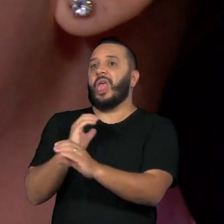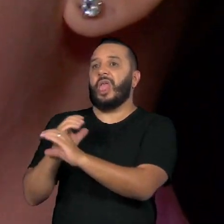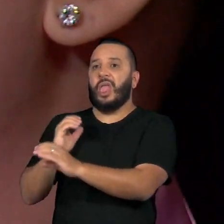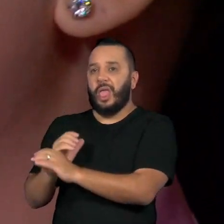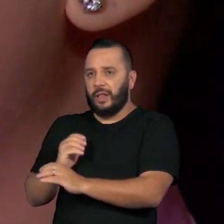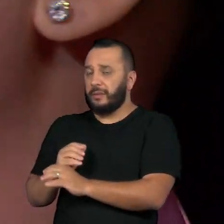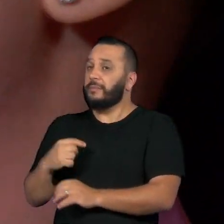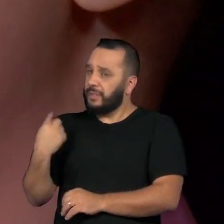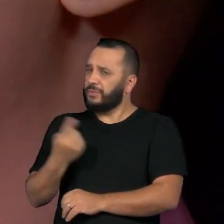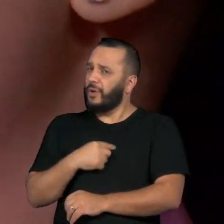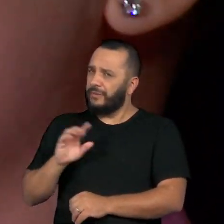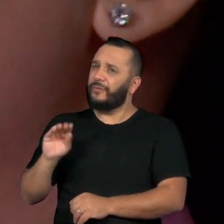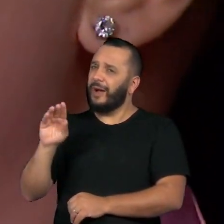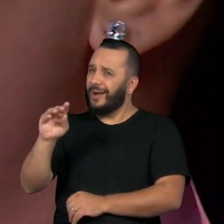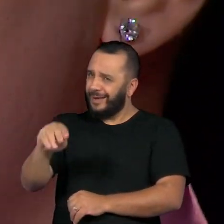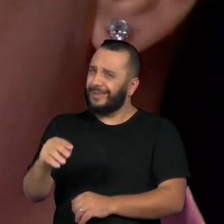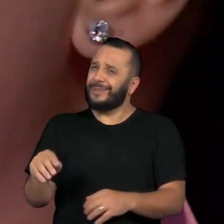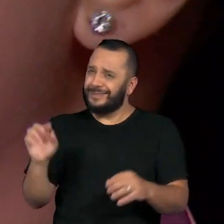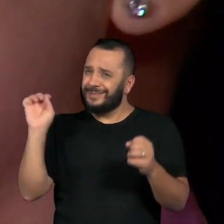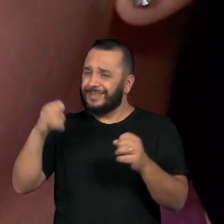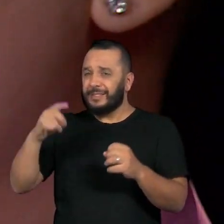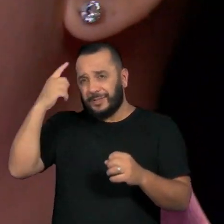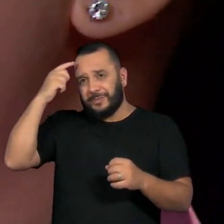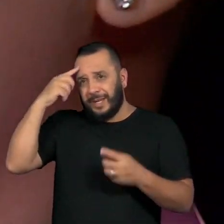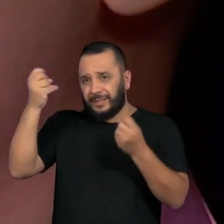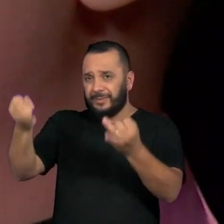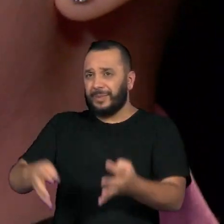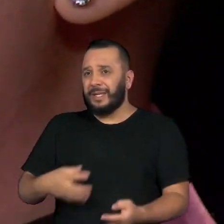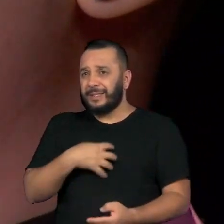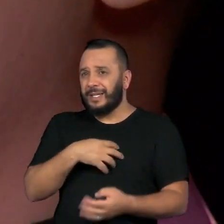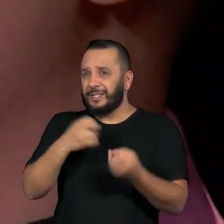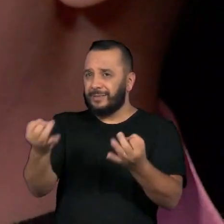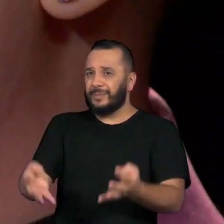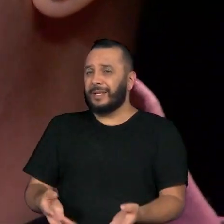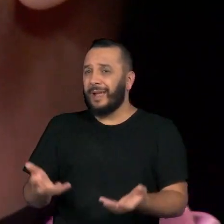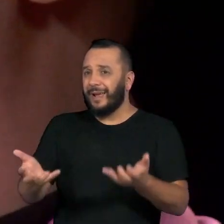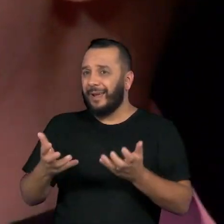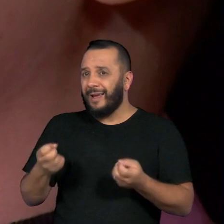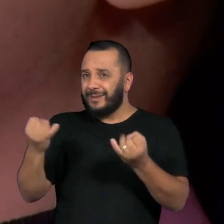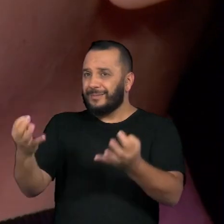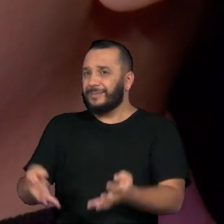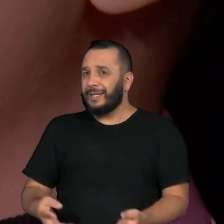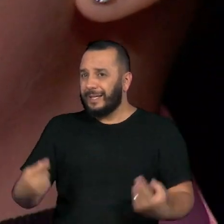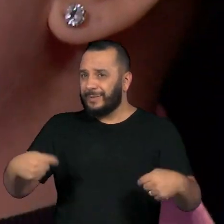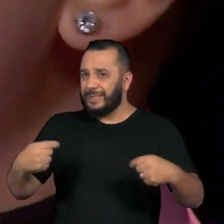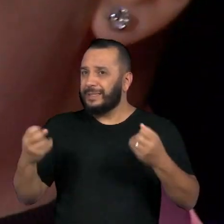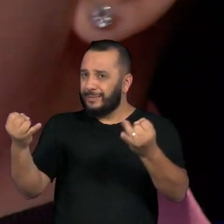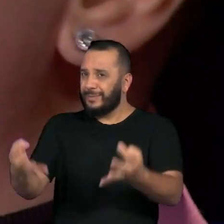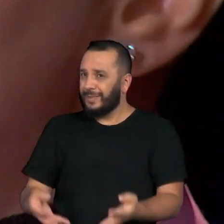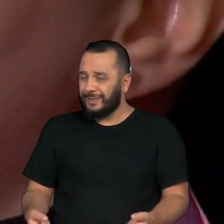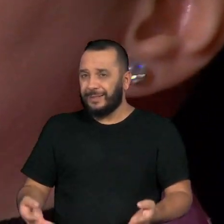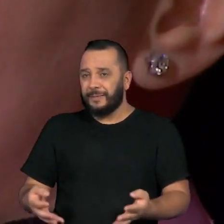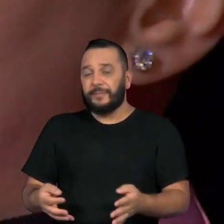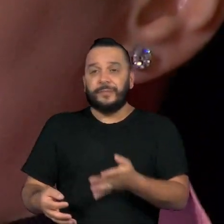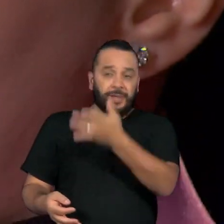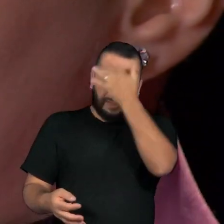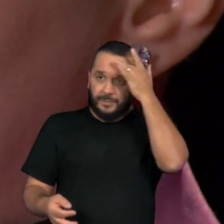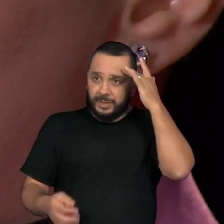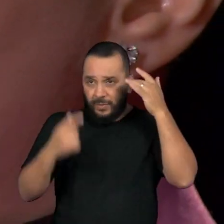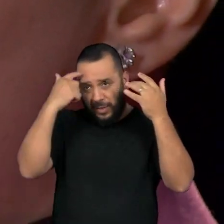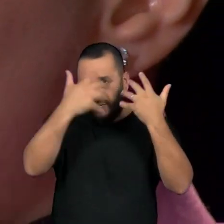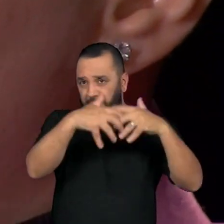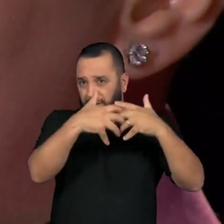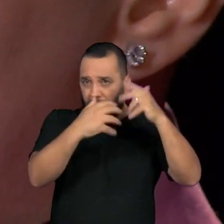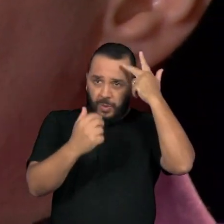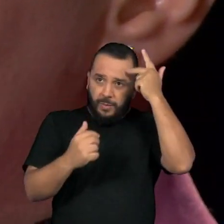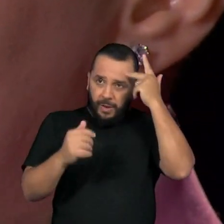A gente fala tudo, gente. A gente fala o que a gente pensa, o que a gente sente, o que a gente quer, o que a gente precisa. O neurotípico tinha que aprender com a gente também,